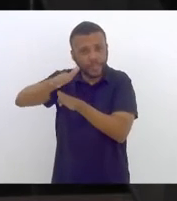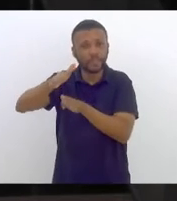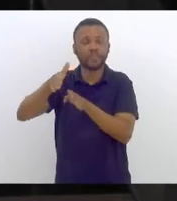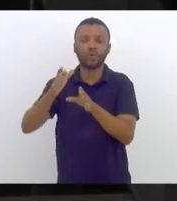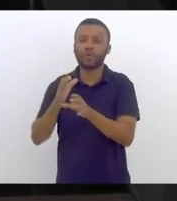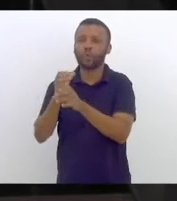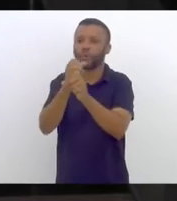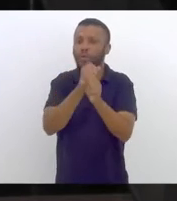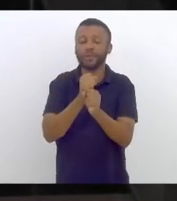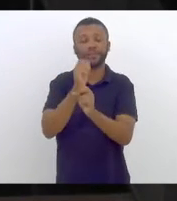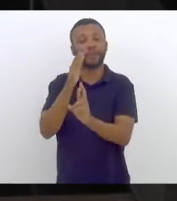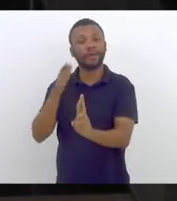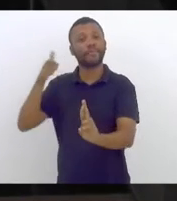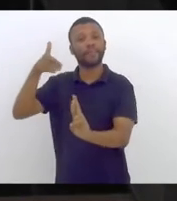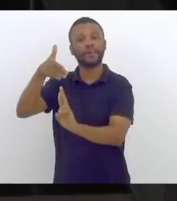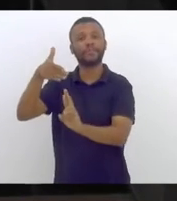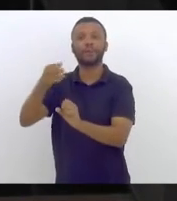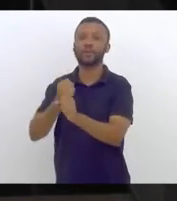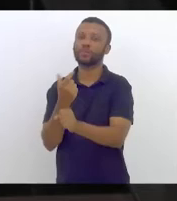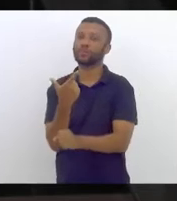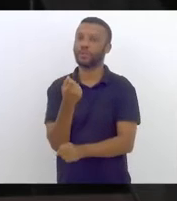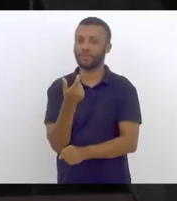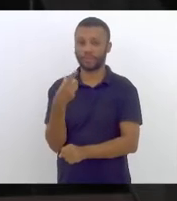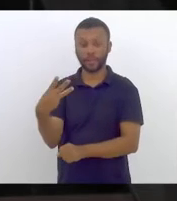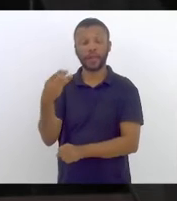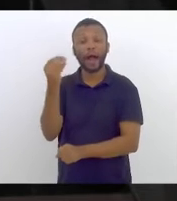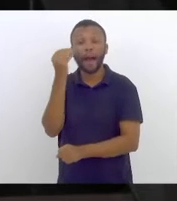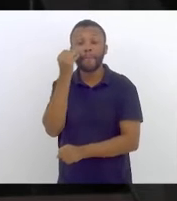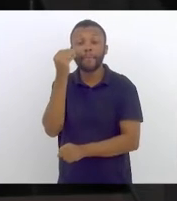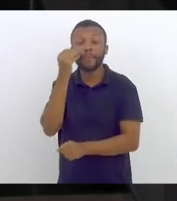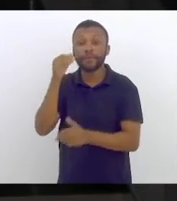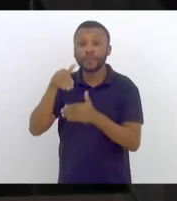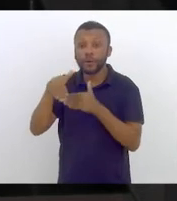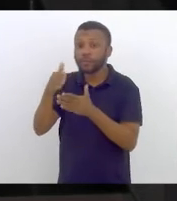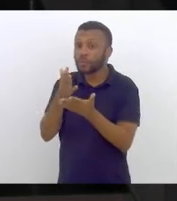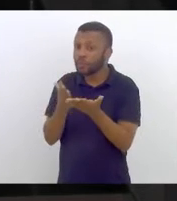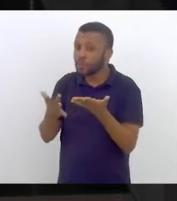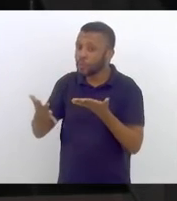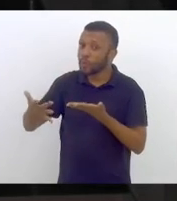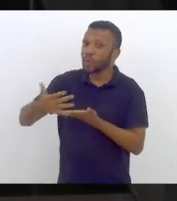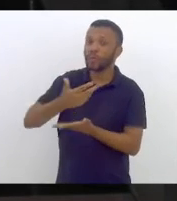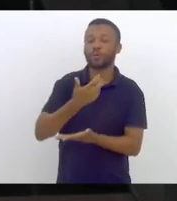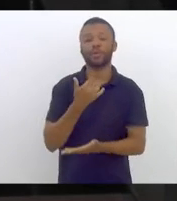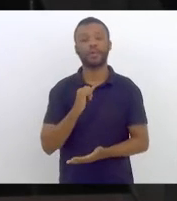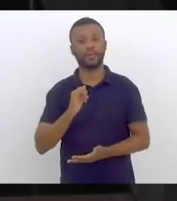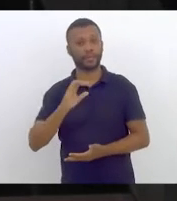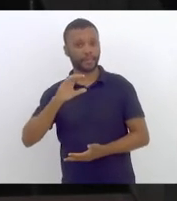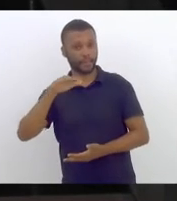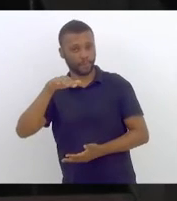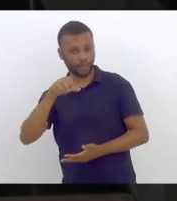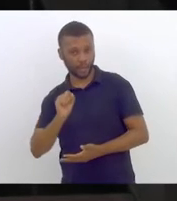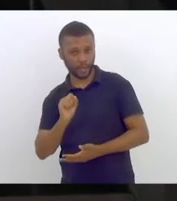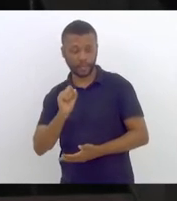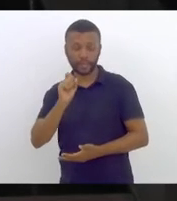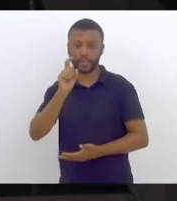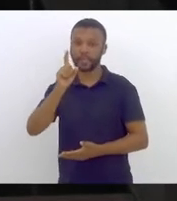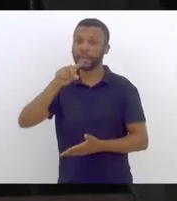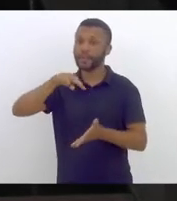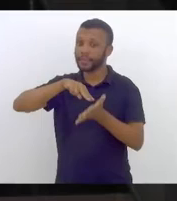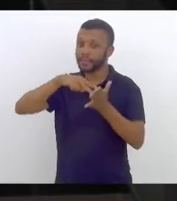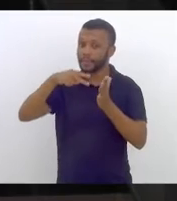2023, a previsão de arrecadação do ICMS era